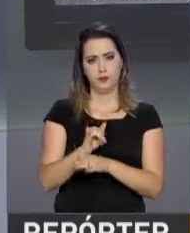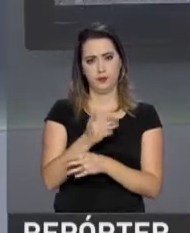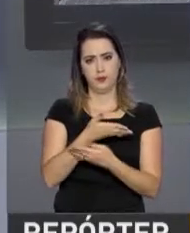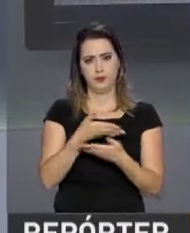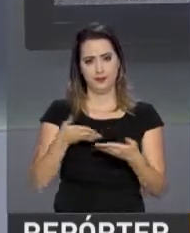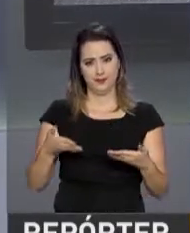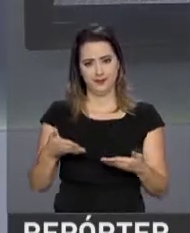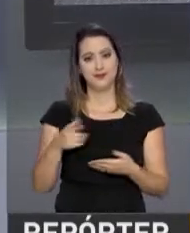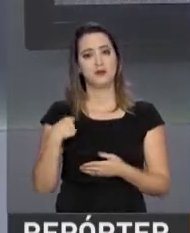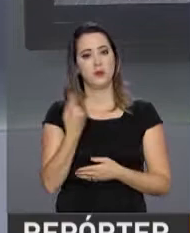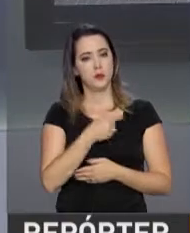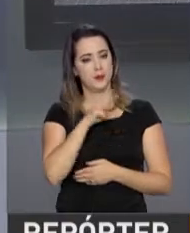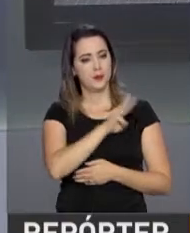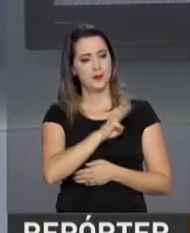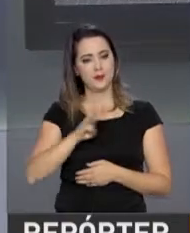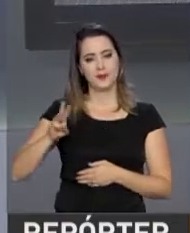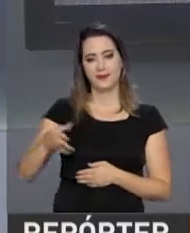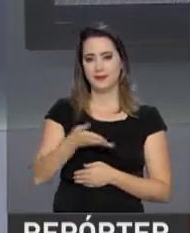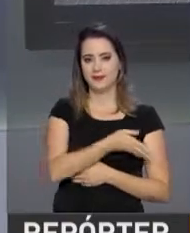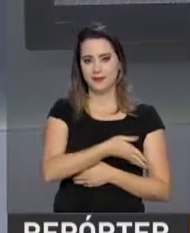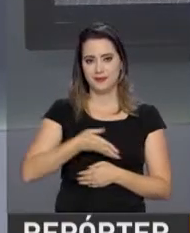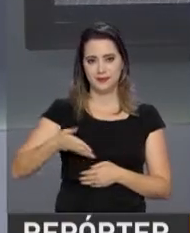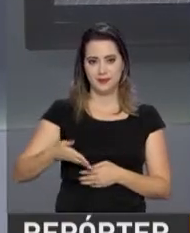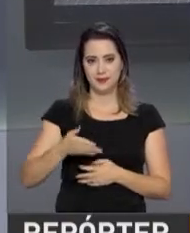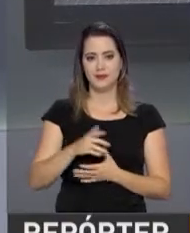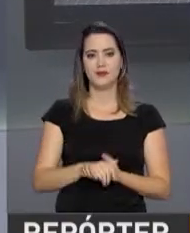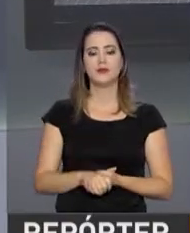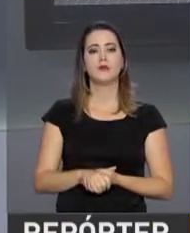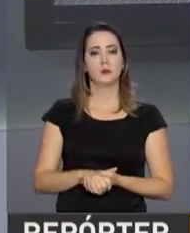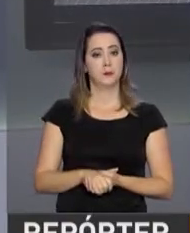reportagens no YouTube. Toda a nossa programação também está